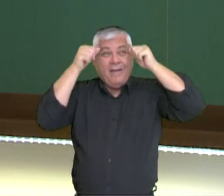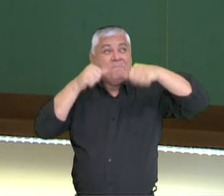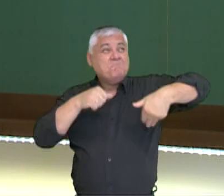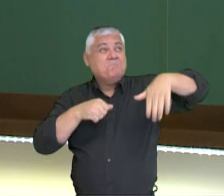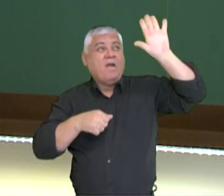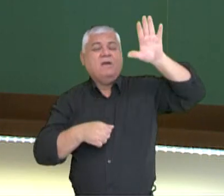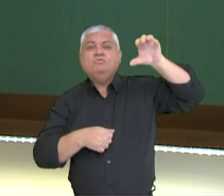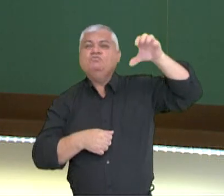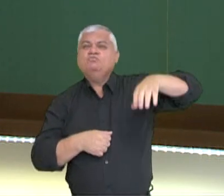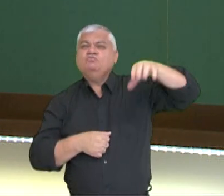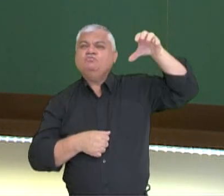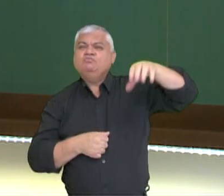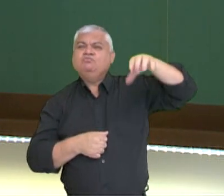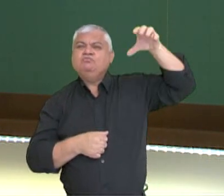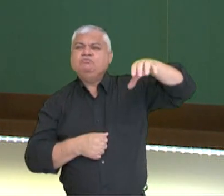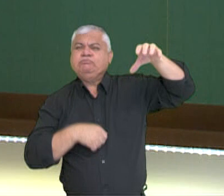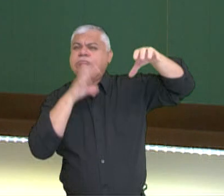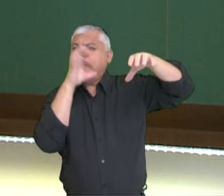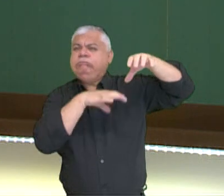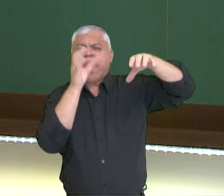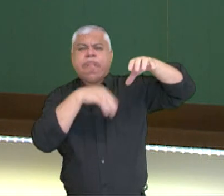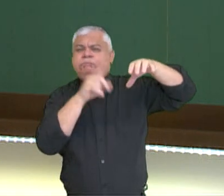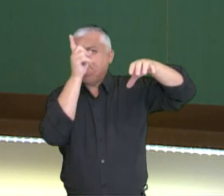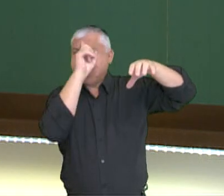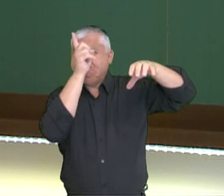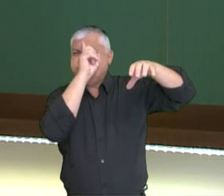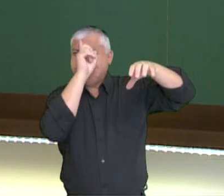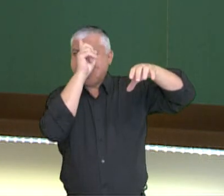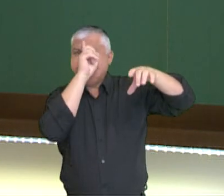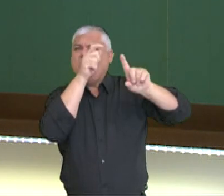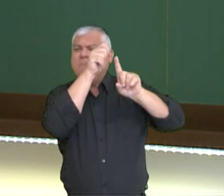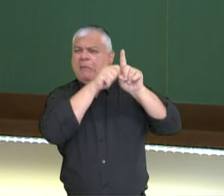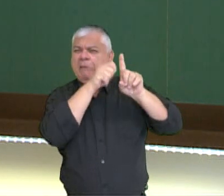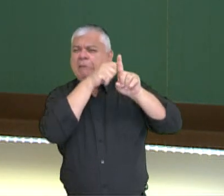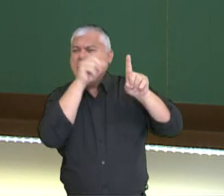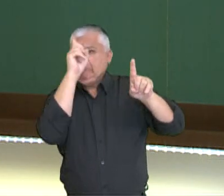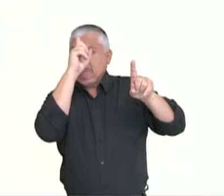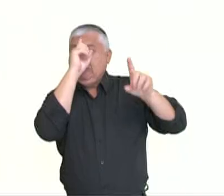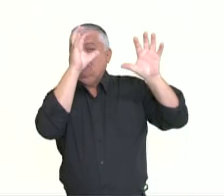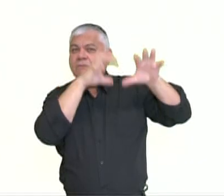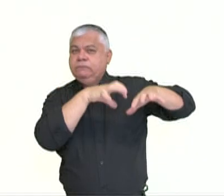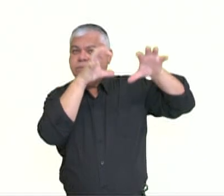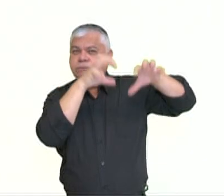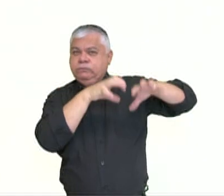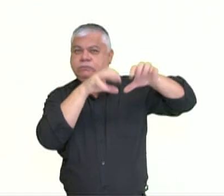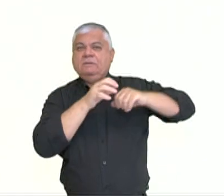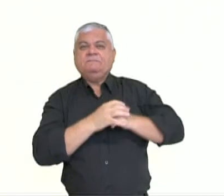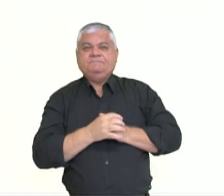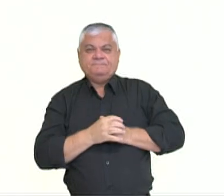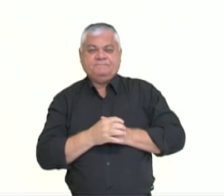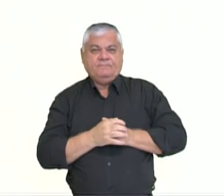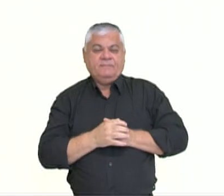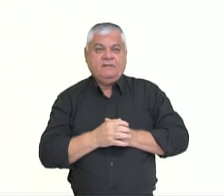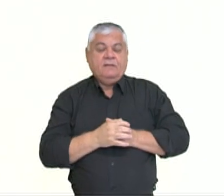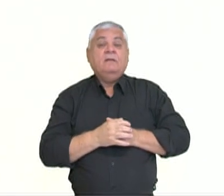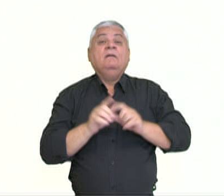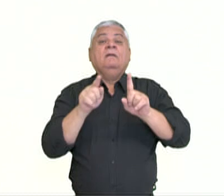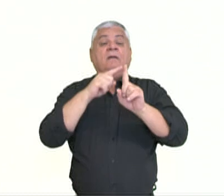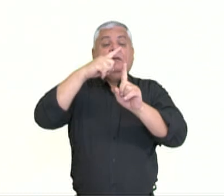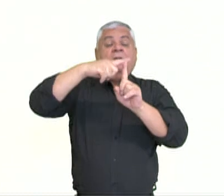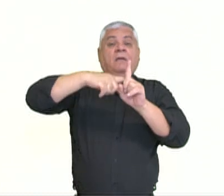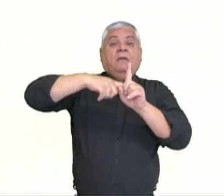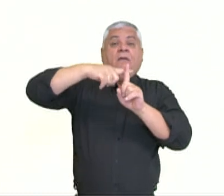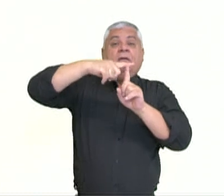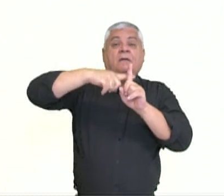muita chuva. Então chove sempre, né? Na região de clima equatorial. E as temperaturas médias ali